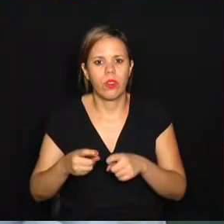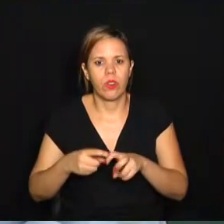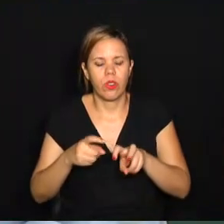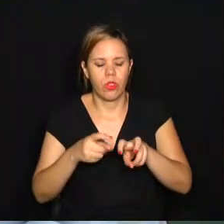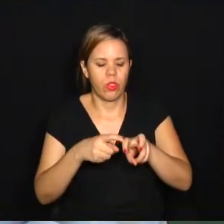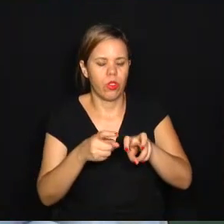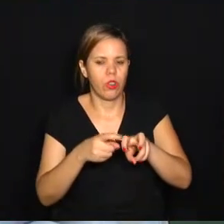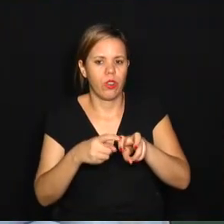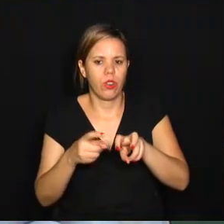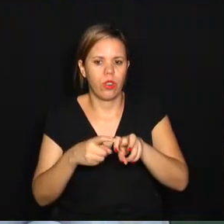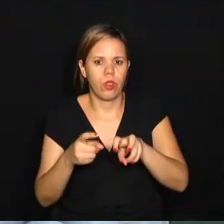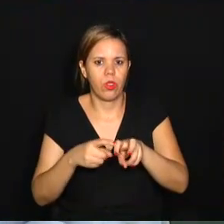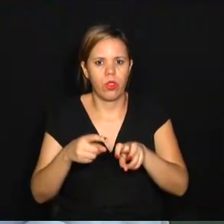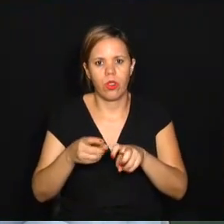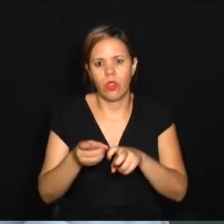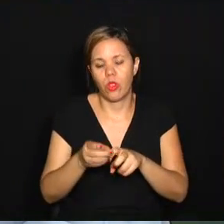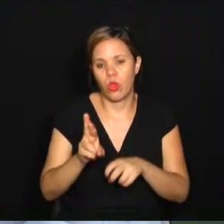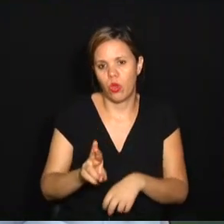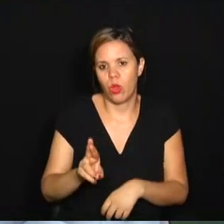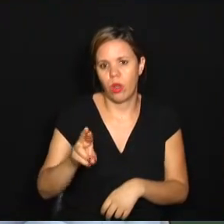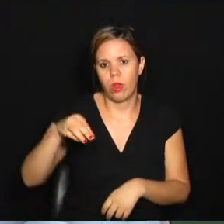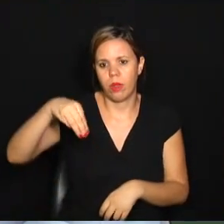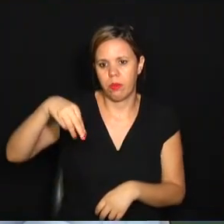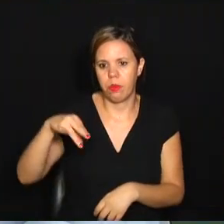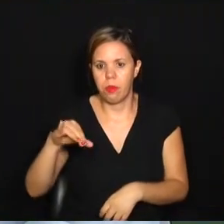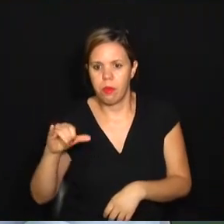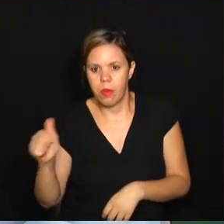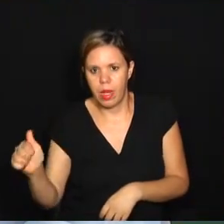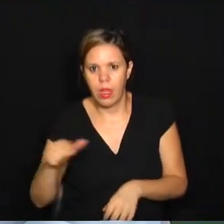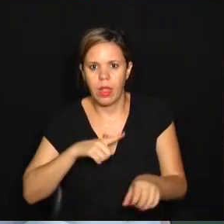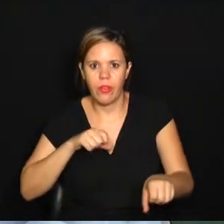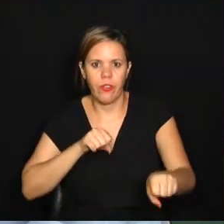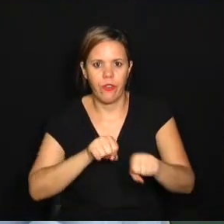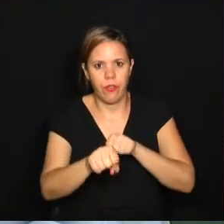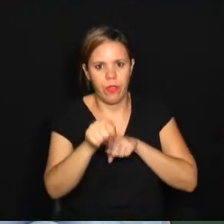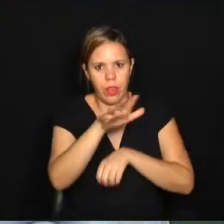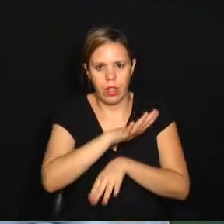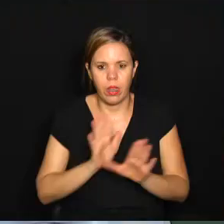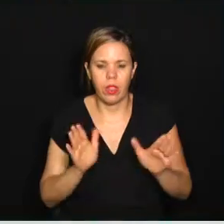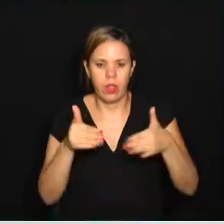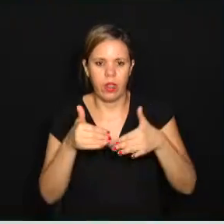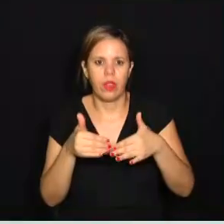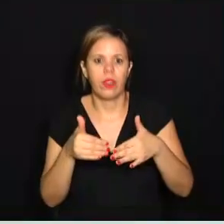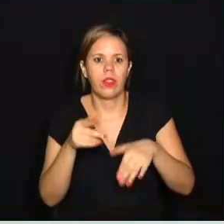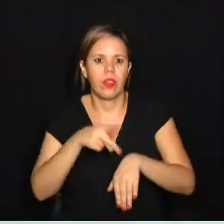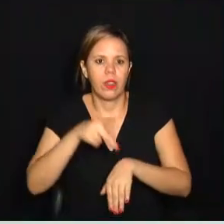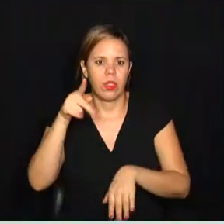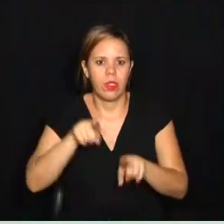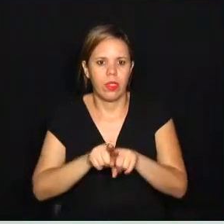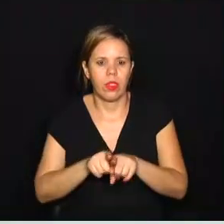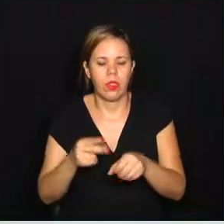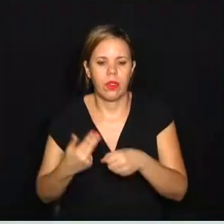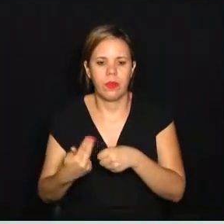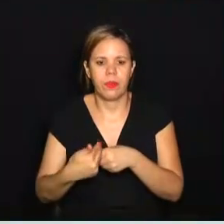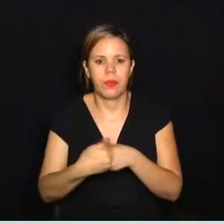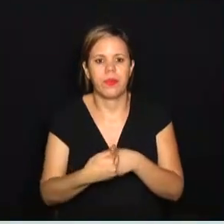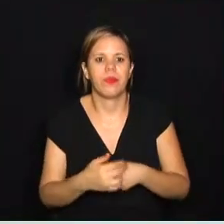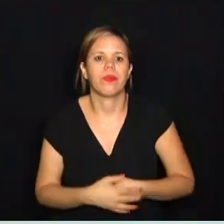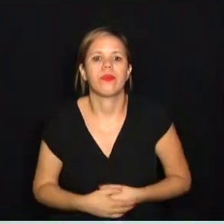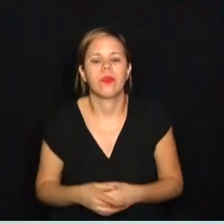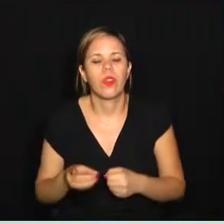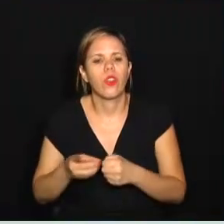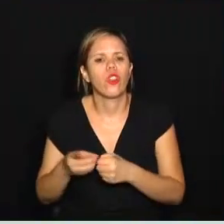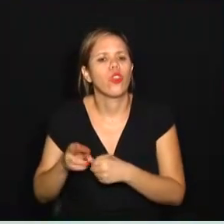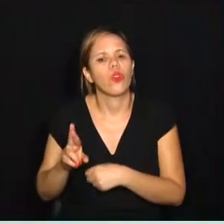doutora Maia Tinos Moreno, que teve a sua formação e a especialização pela Unicamp.